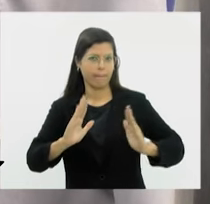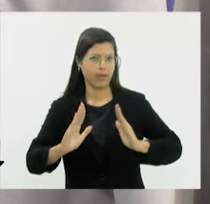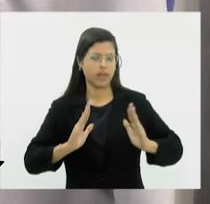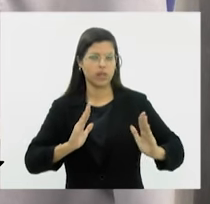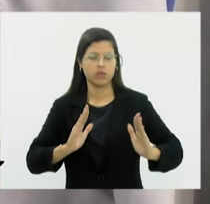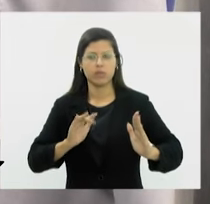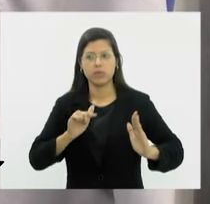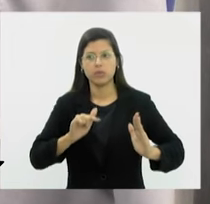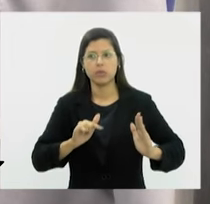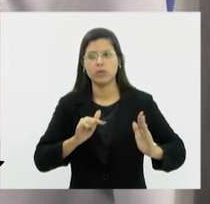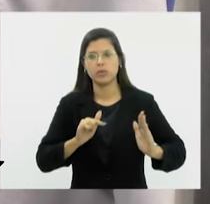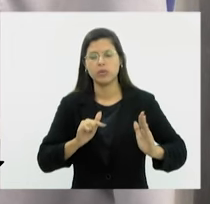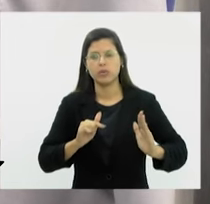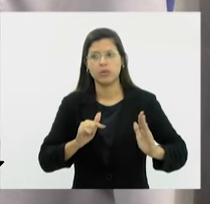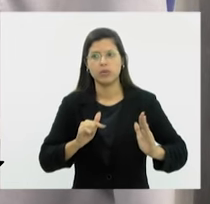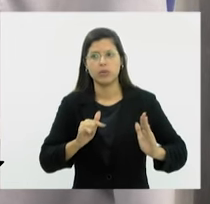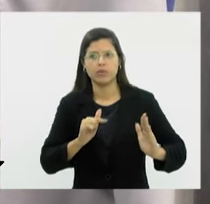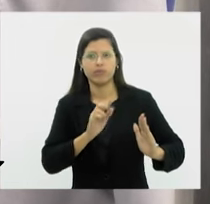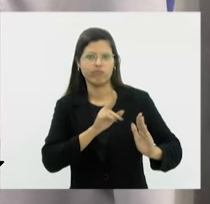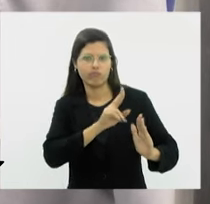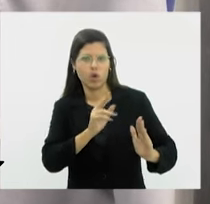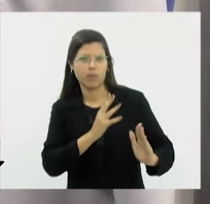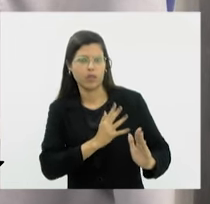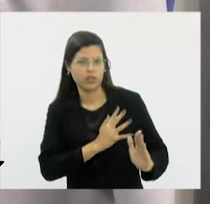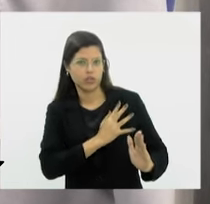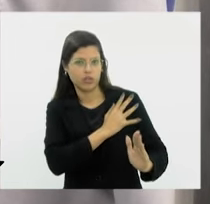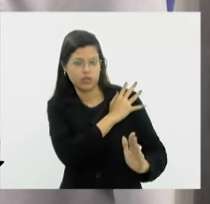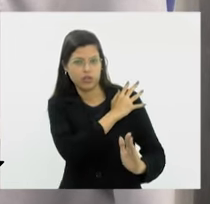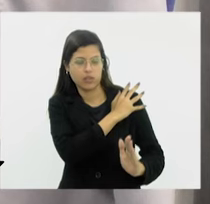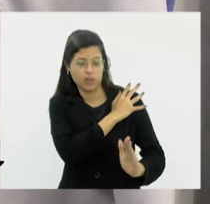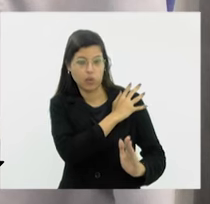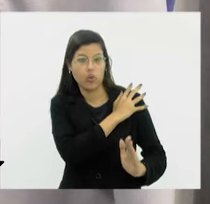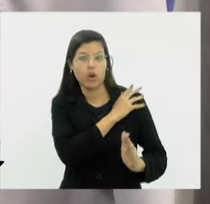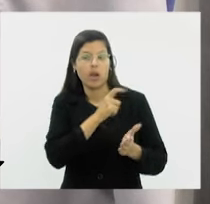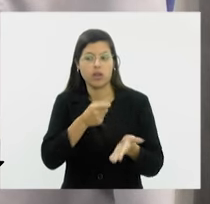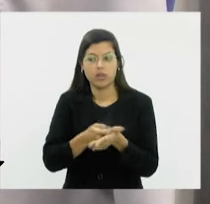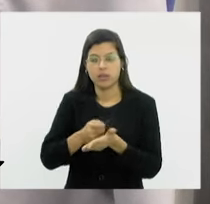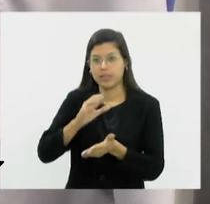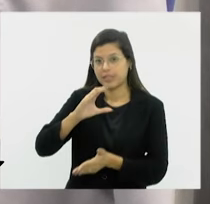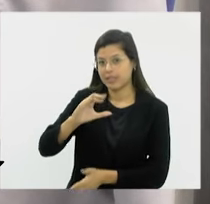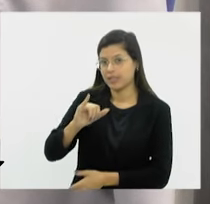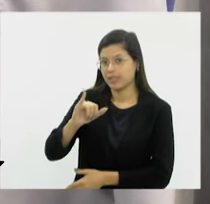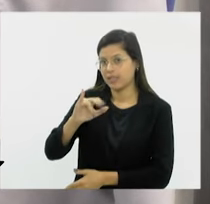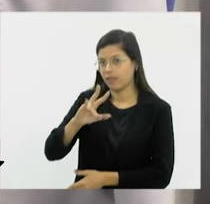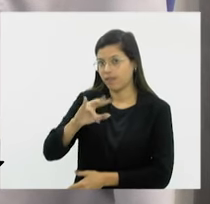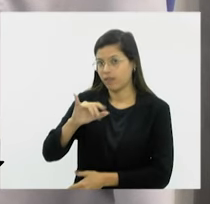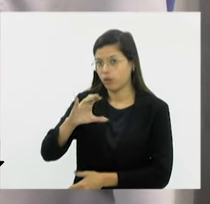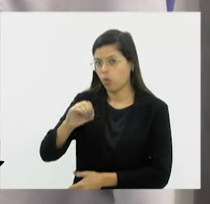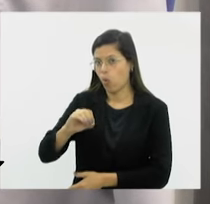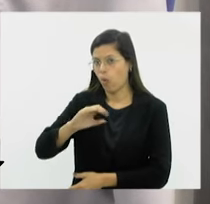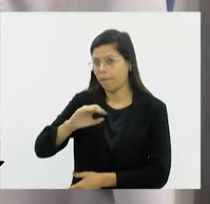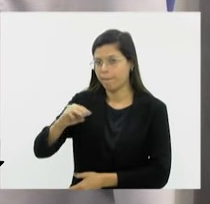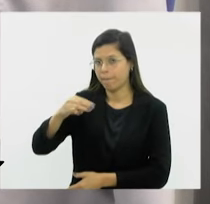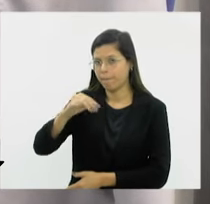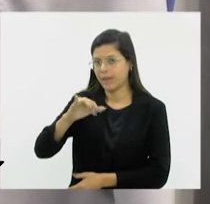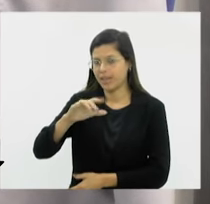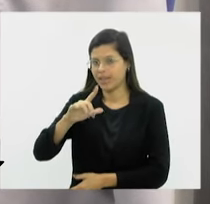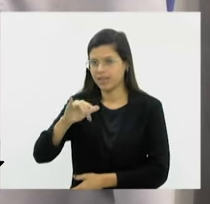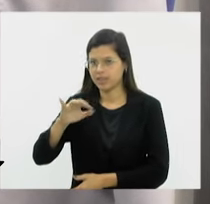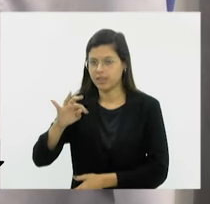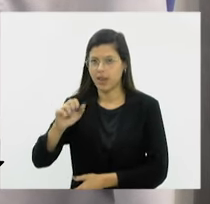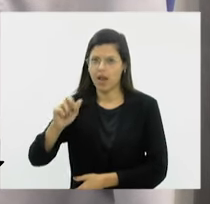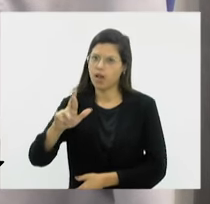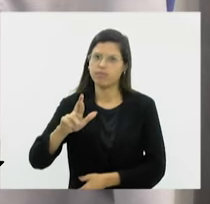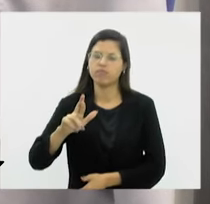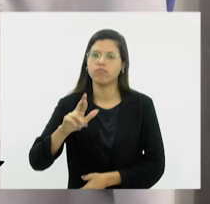sido denominado ditadura militar, cívico-militar, seja lá qual for que a autora estabelece, ou